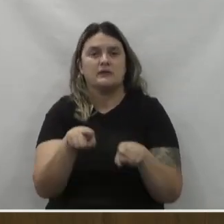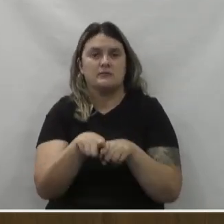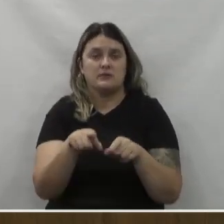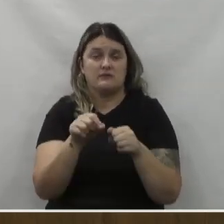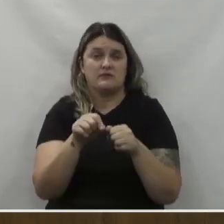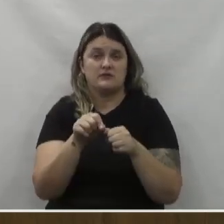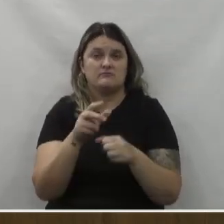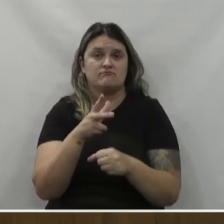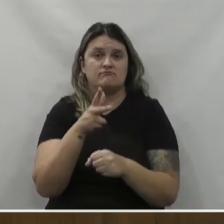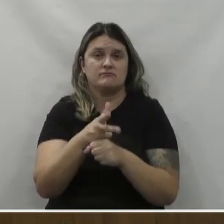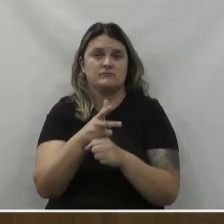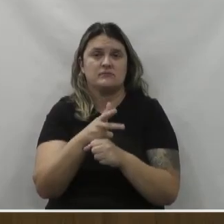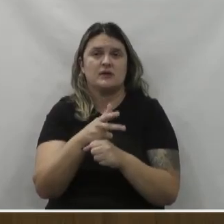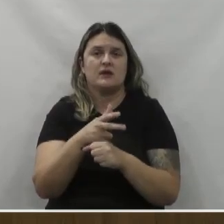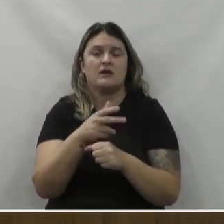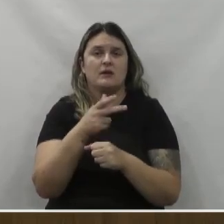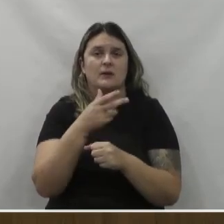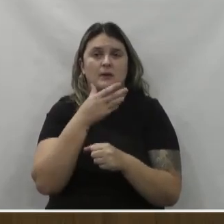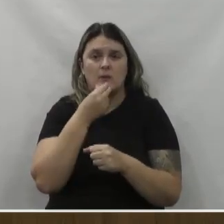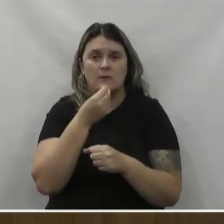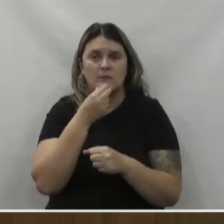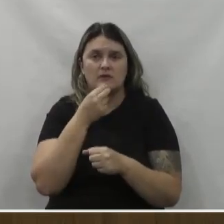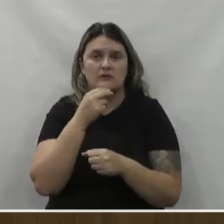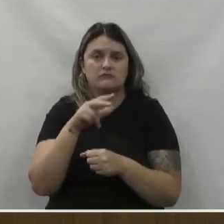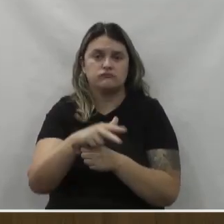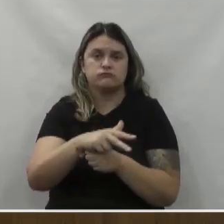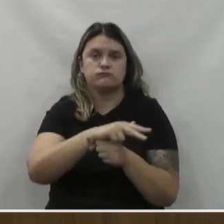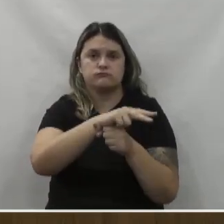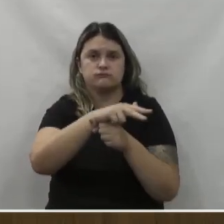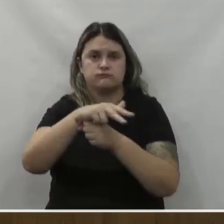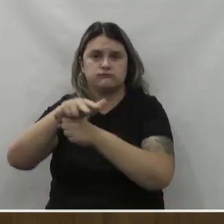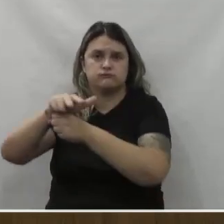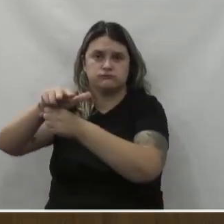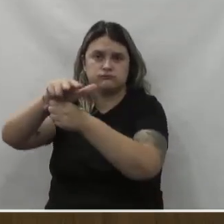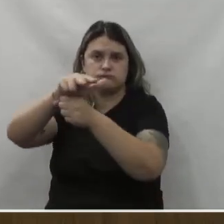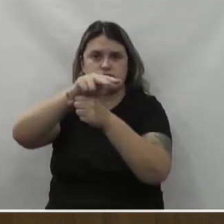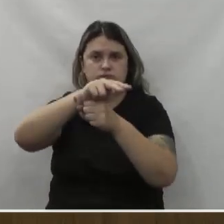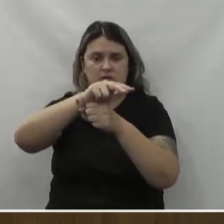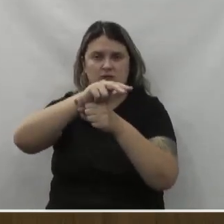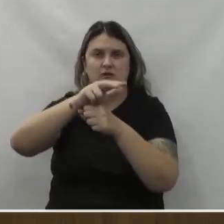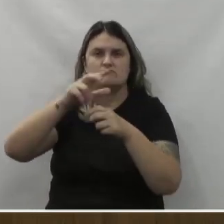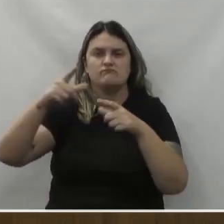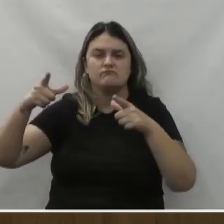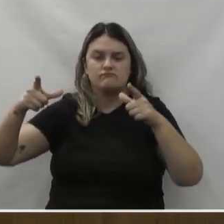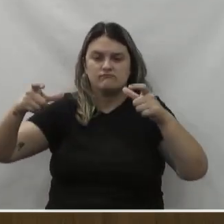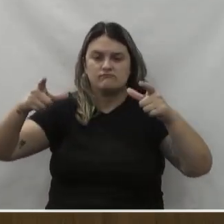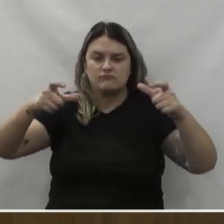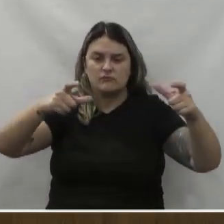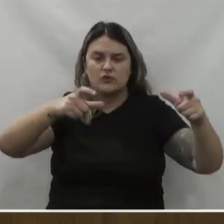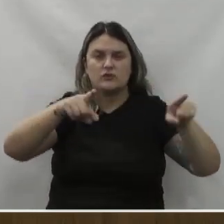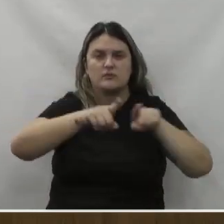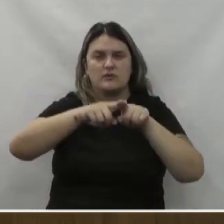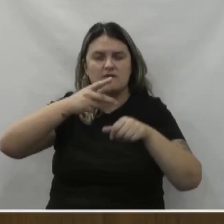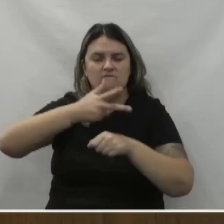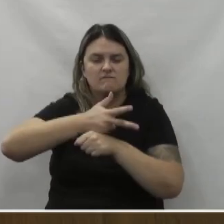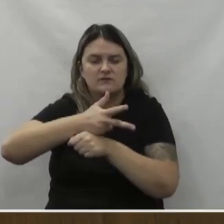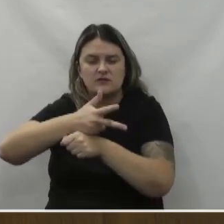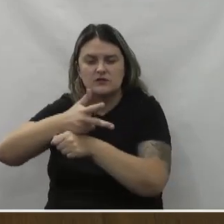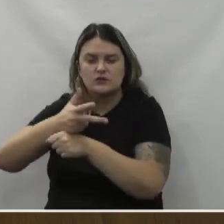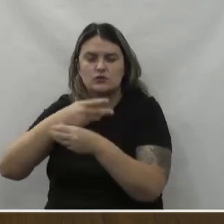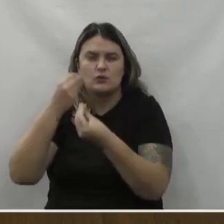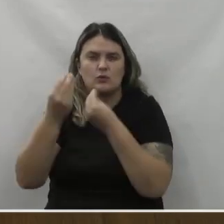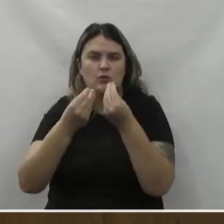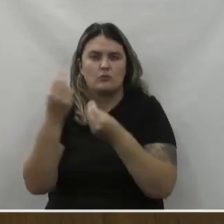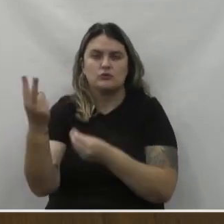do Piado Drone, que fez uma foto aérea aí que mostrou a diferença das duas cidades na questão de iluminação. Então